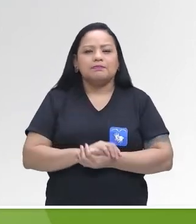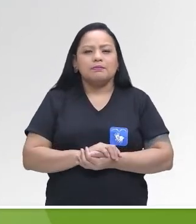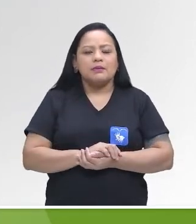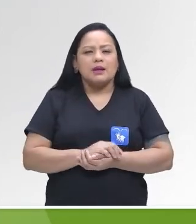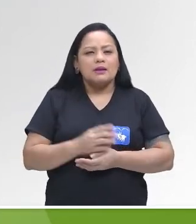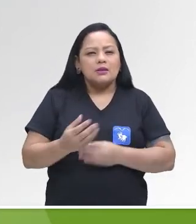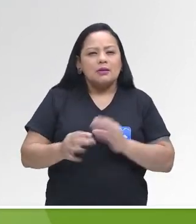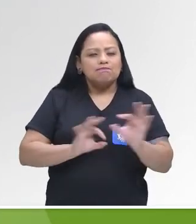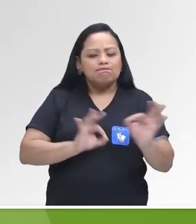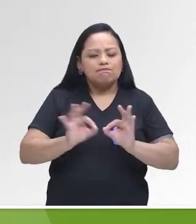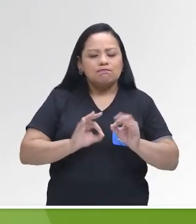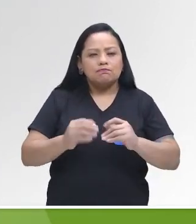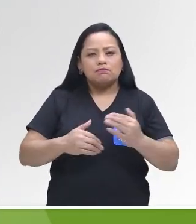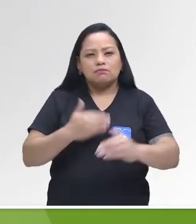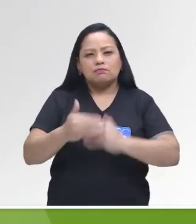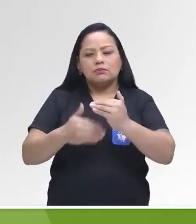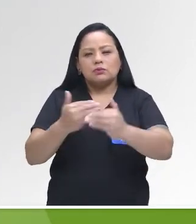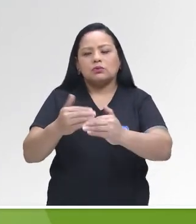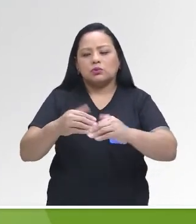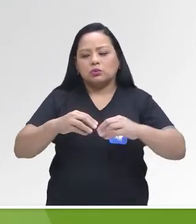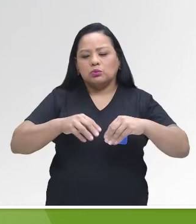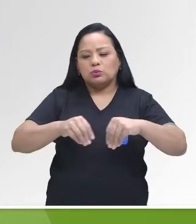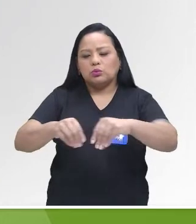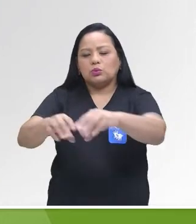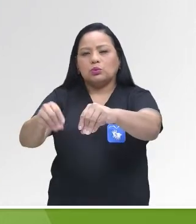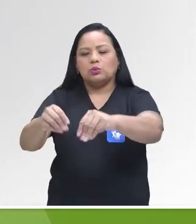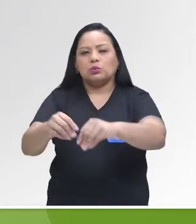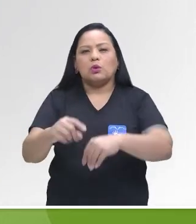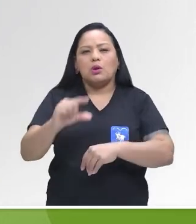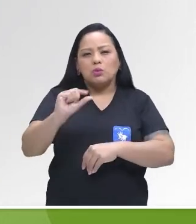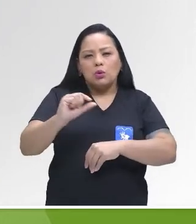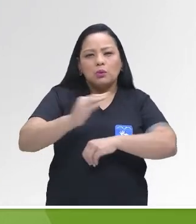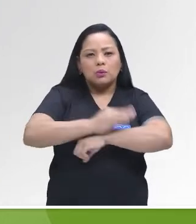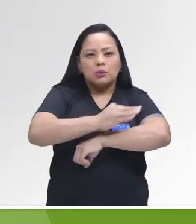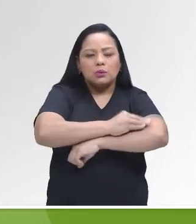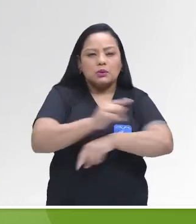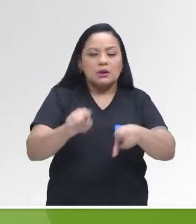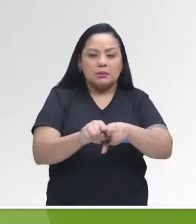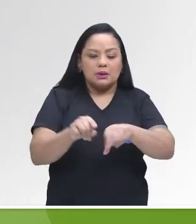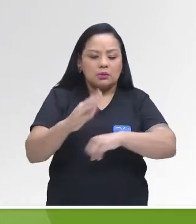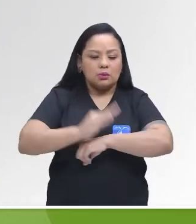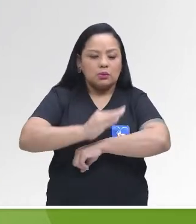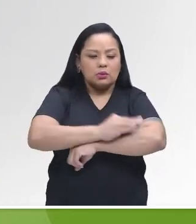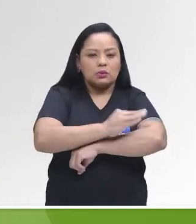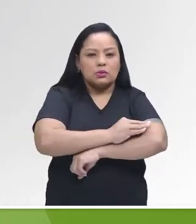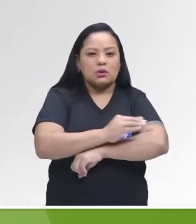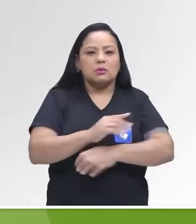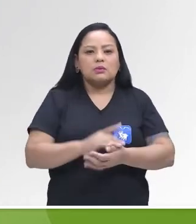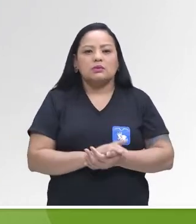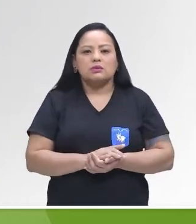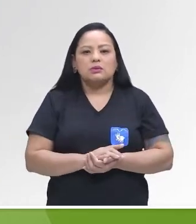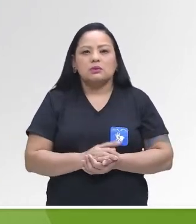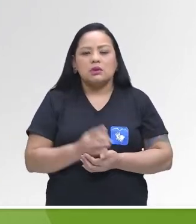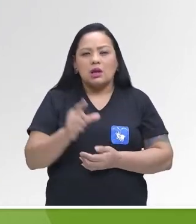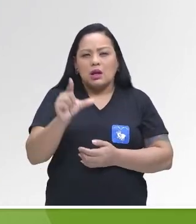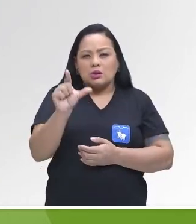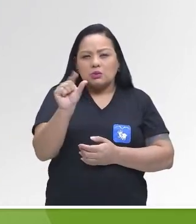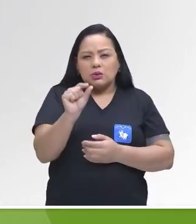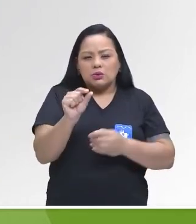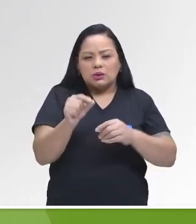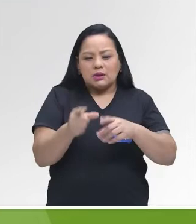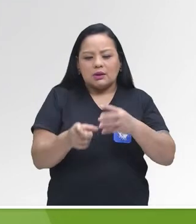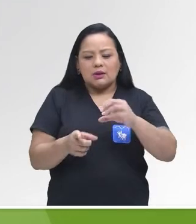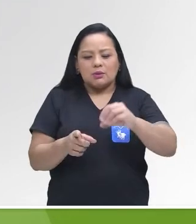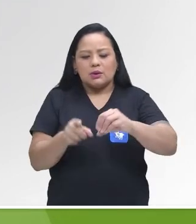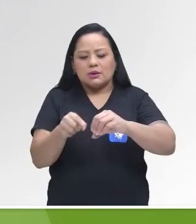ok? E aí nos sapos, rãs e pererecas vai ter a diminuição da cauda, né? Na verdade